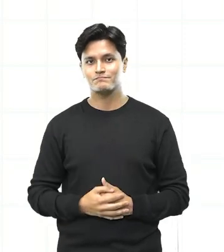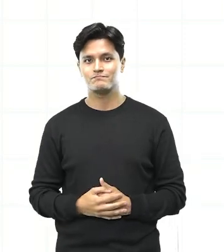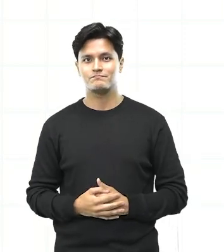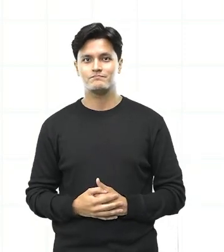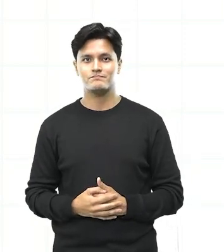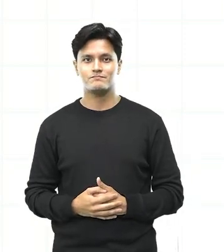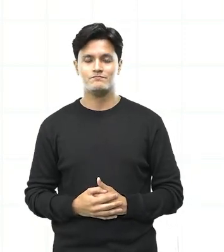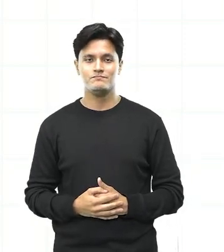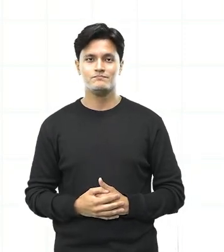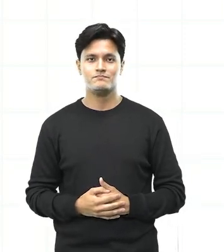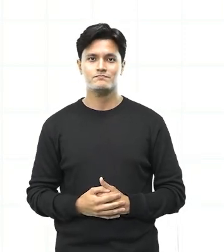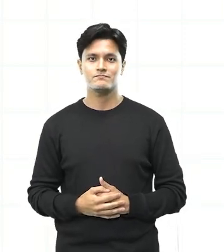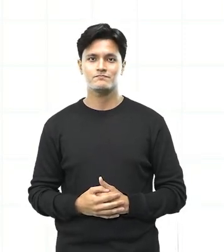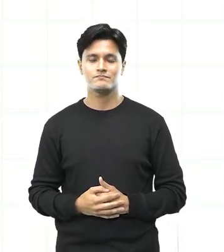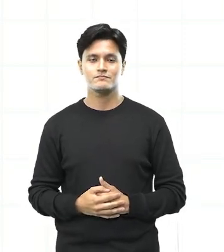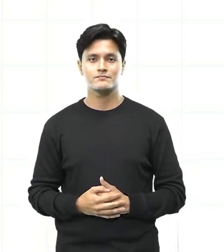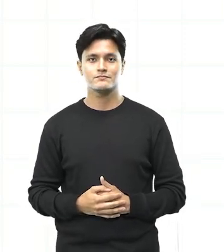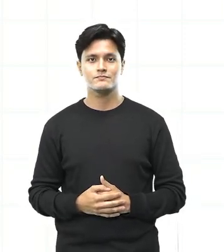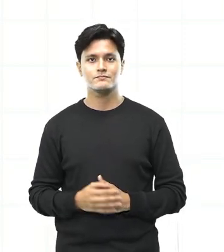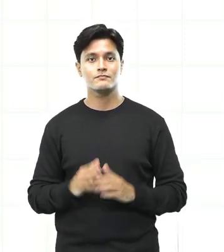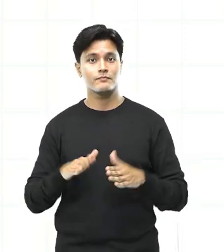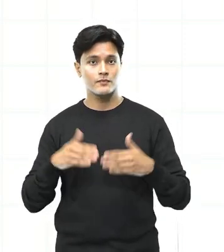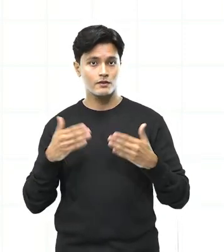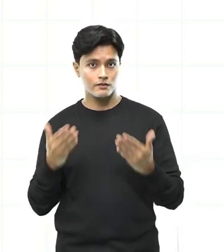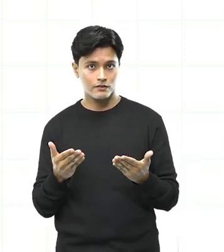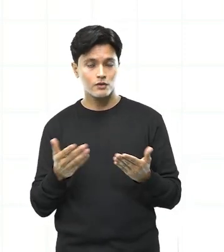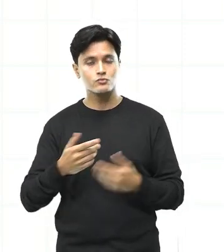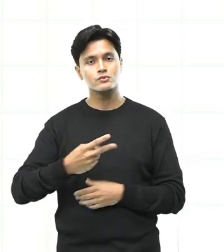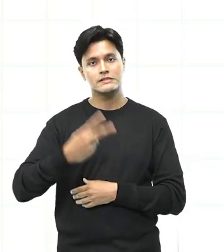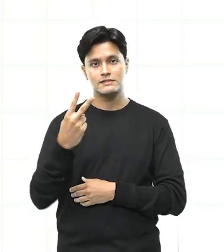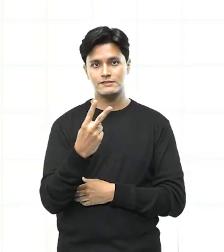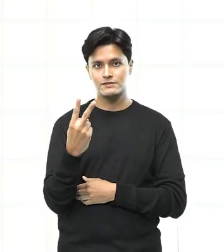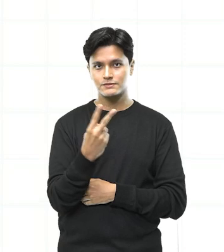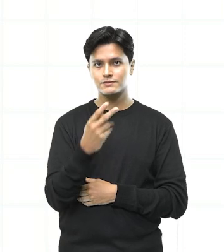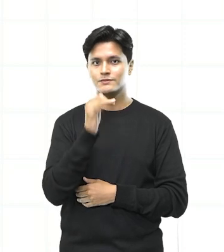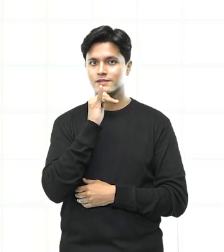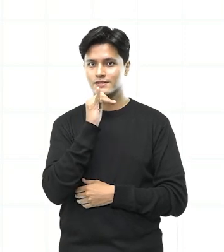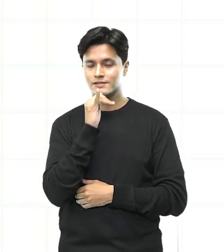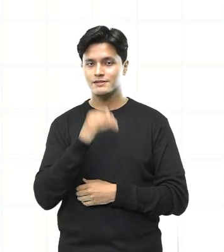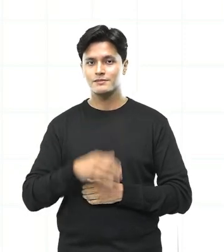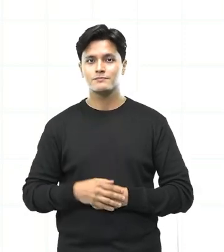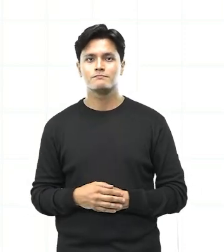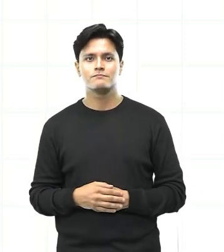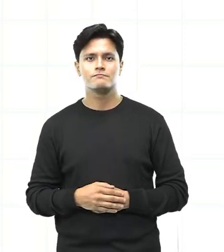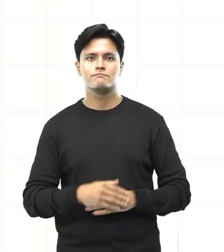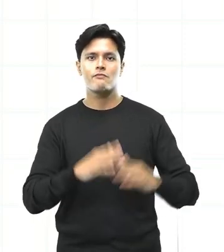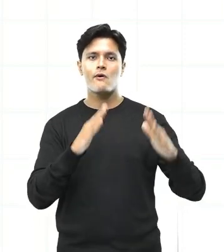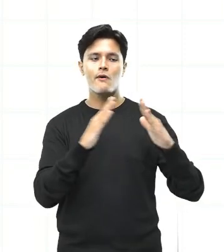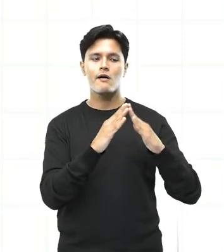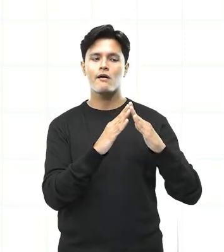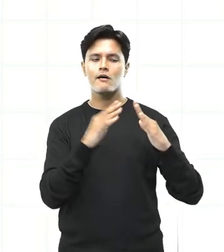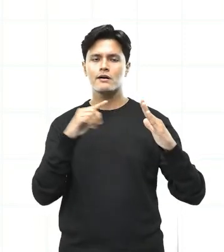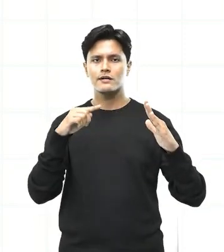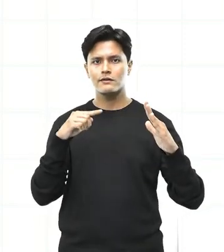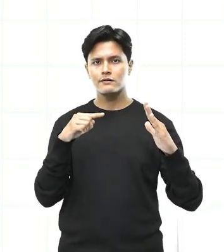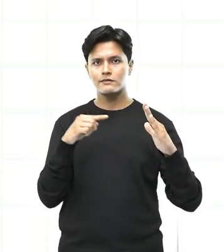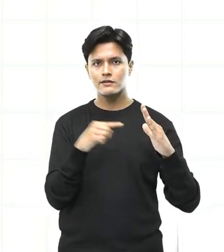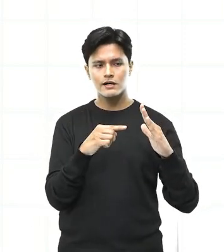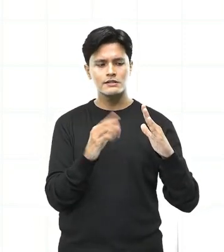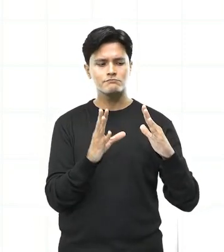choveu, ok? Muito bem, vamos para o nosso segundo exemplo. A casa está